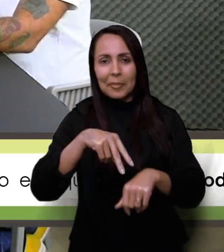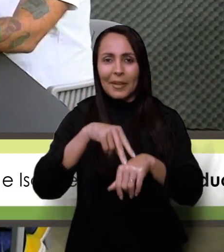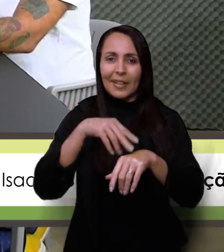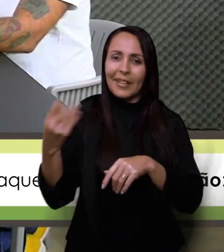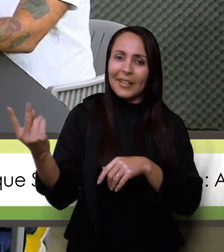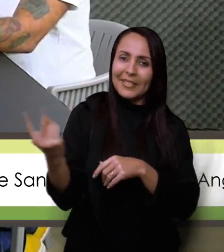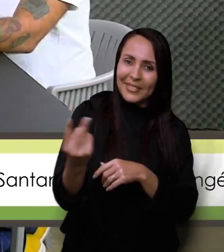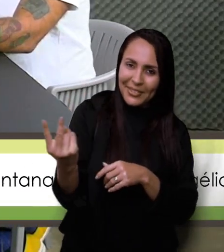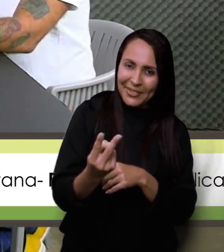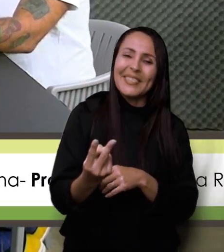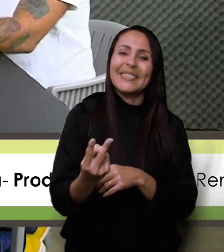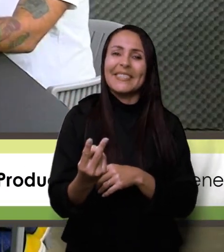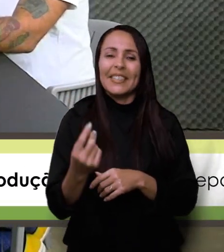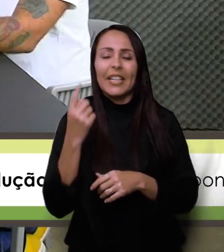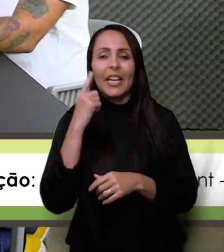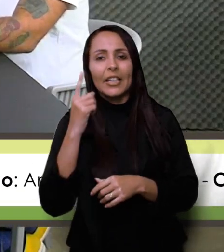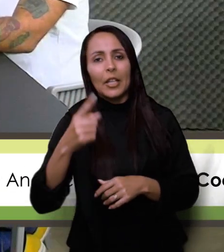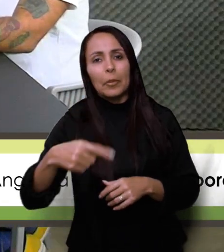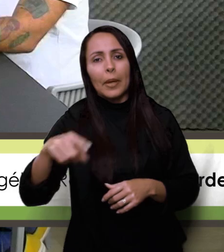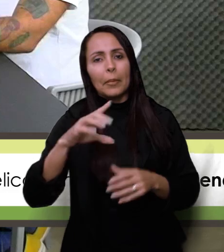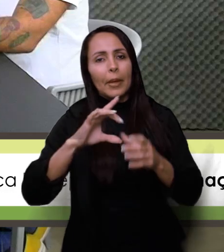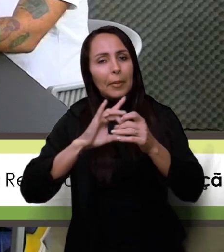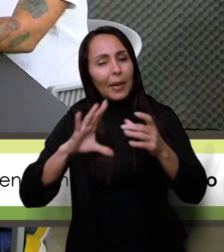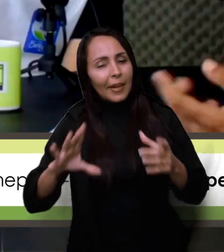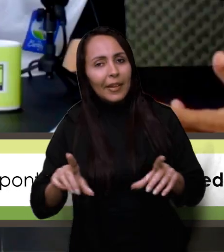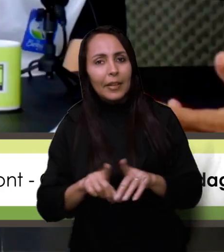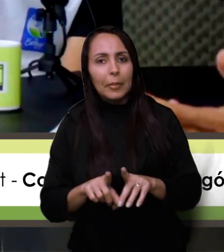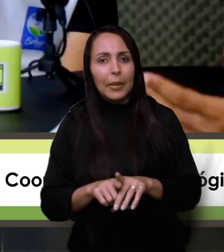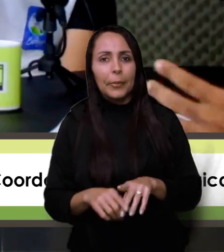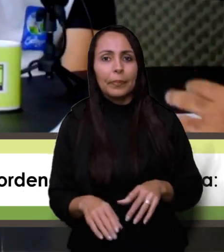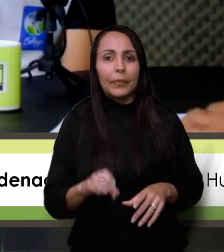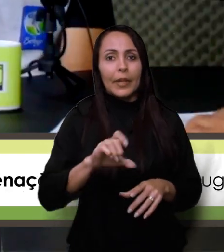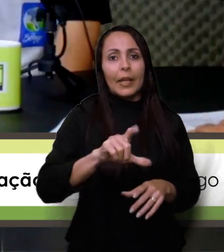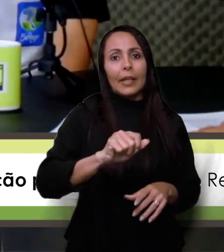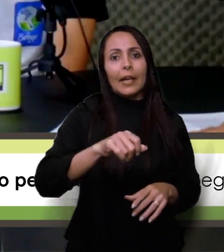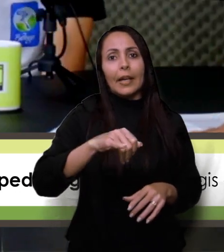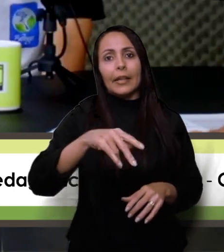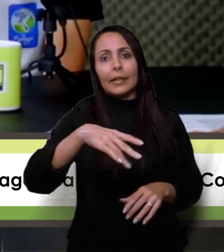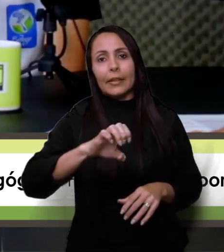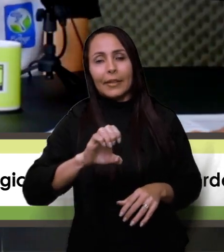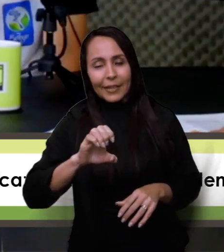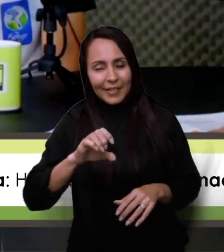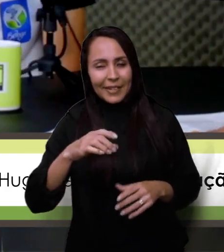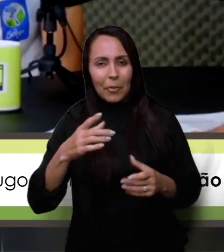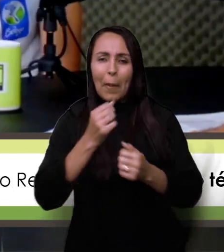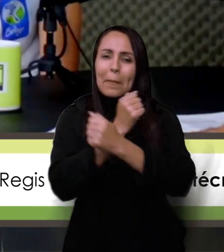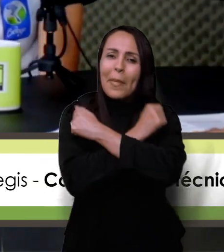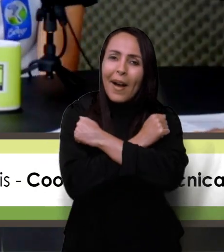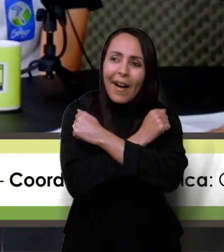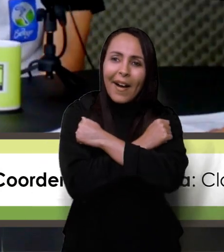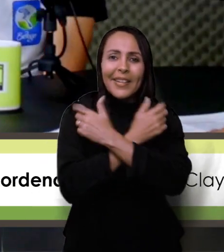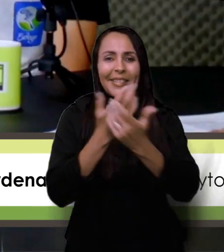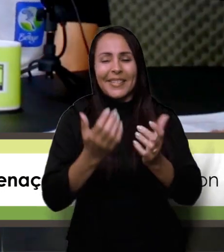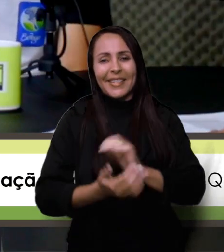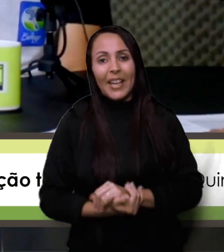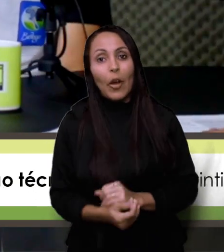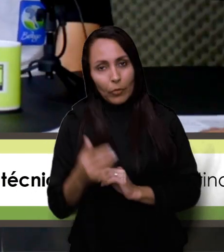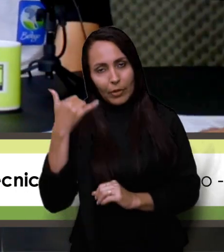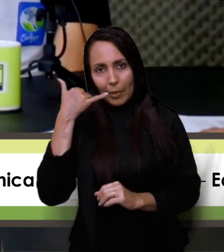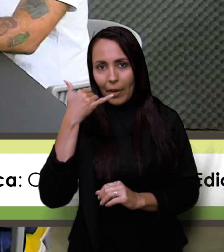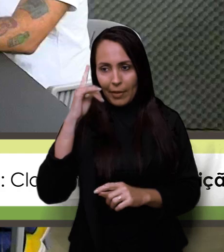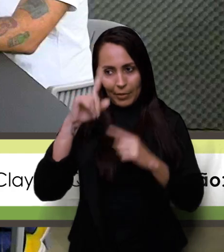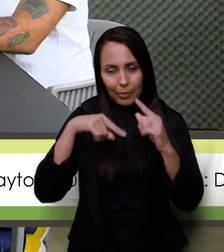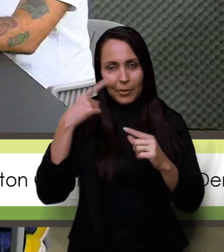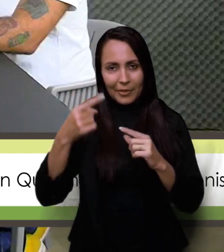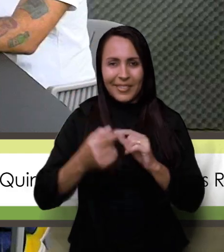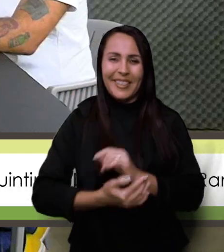agradeço. Agradecemos muito. Elaine, muito obrigado por liberar também. Elaine, um forte Elaine abraço. Nogueira. Um forte abraço. Vou ligar para ela, viu? Conversar